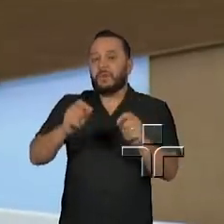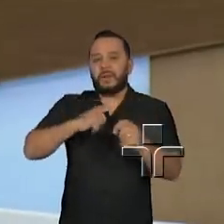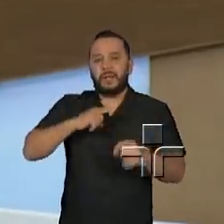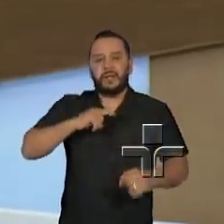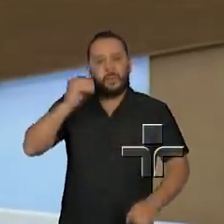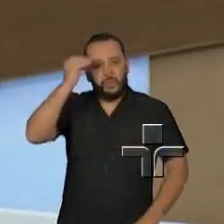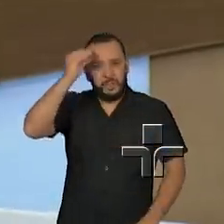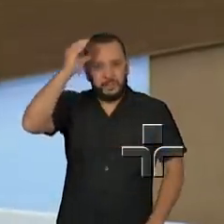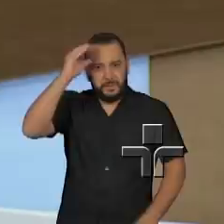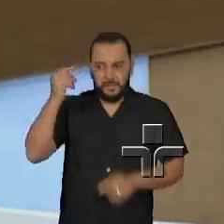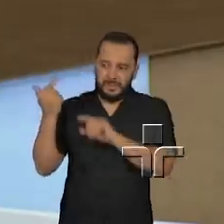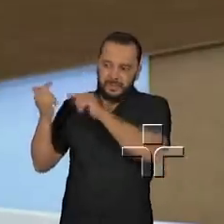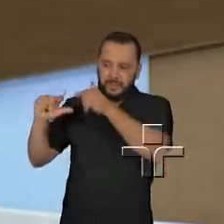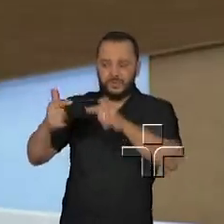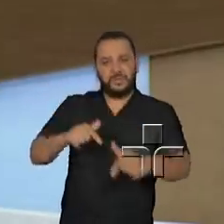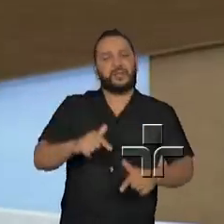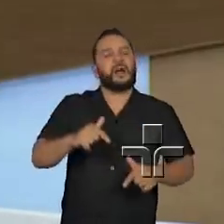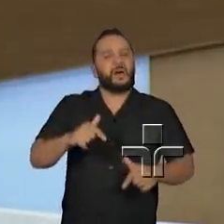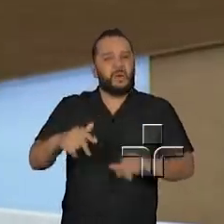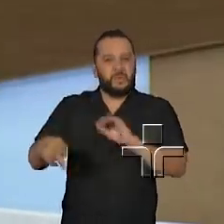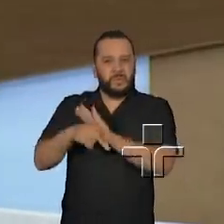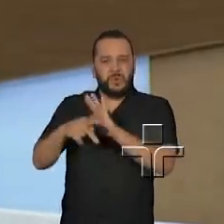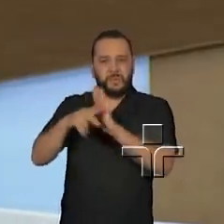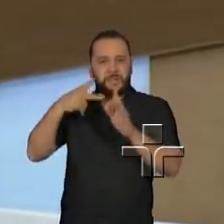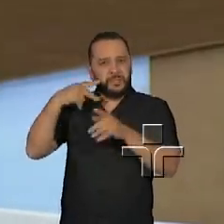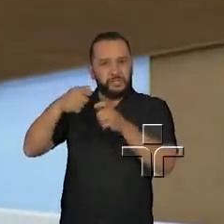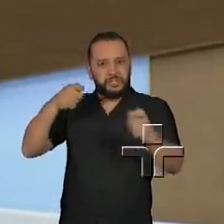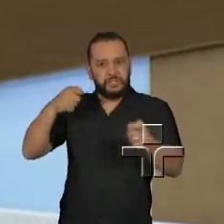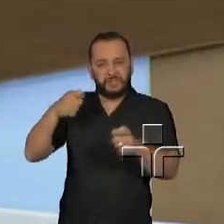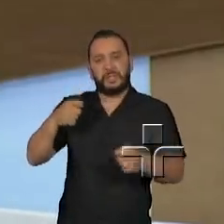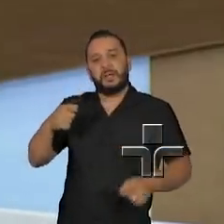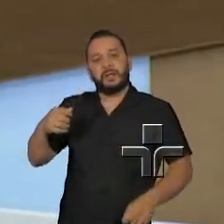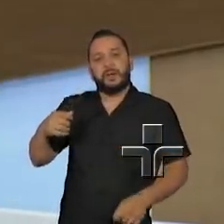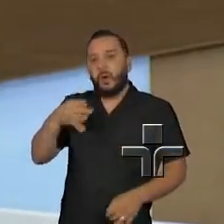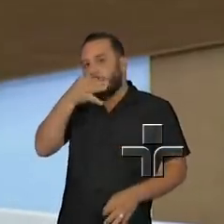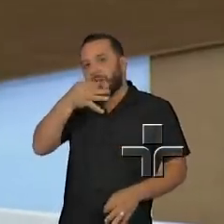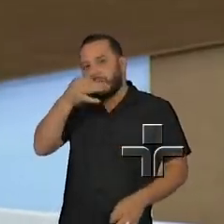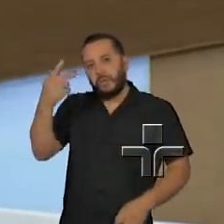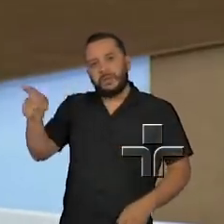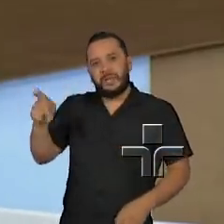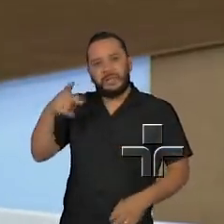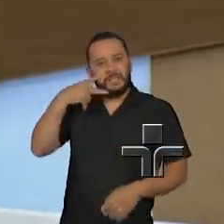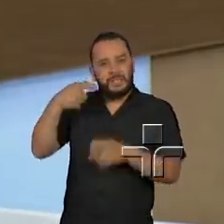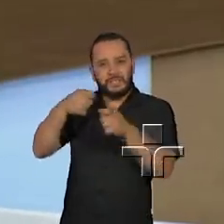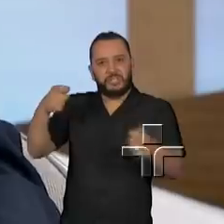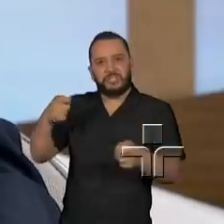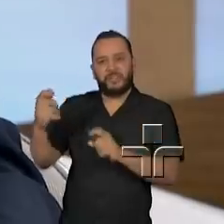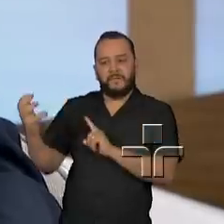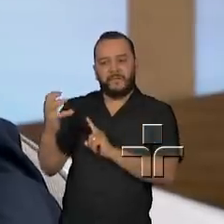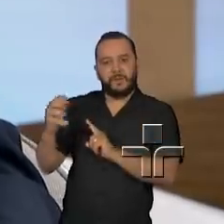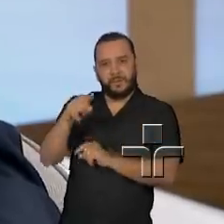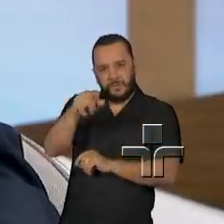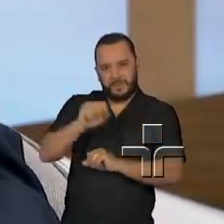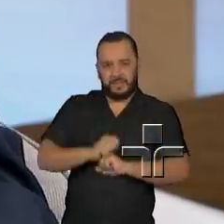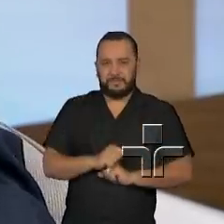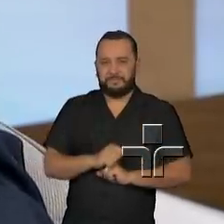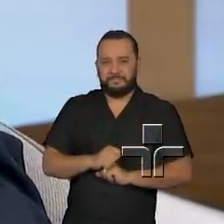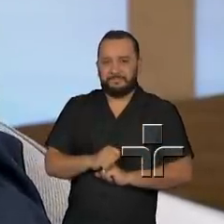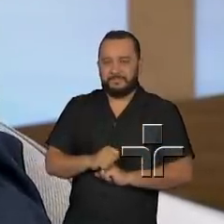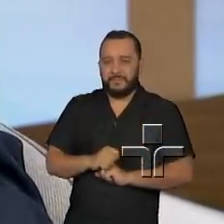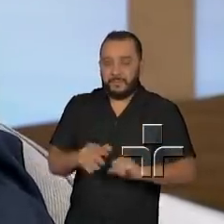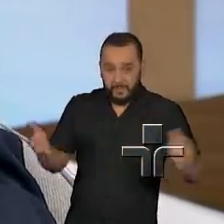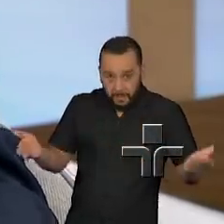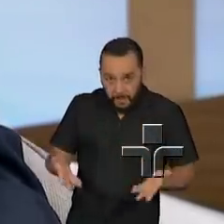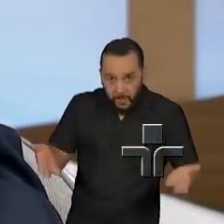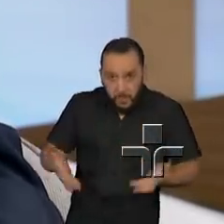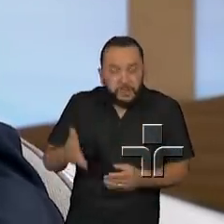conhecimento tradicional indígena, das histórias indígenas, das narrativas indígenas, como inspiração. Para uma situação atual em que muita